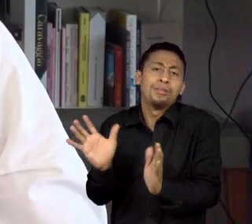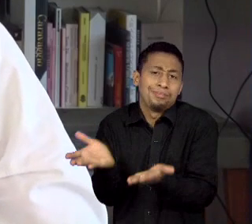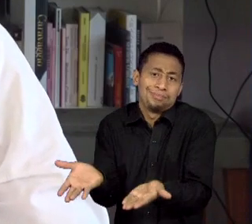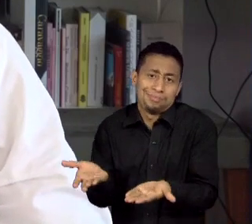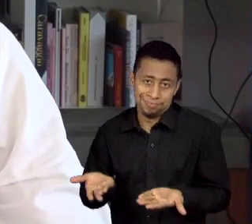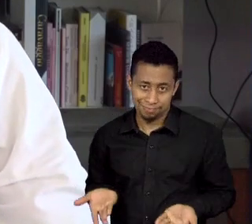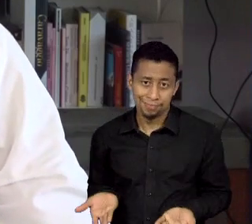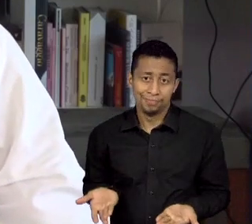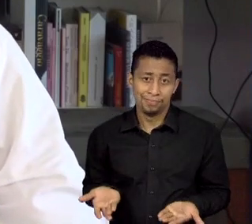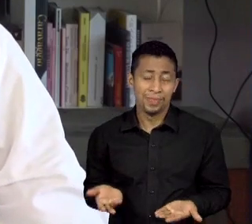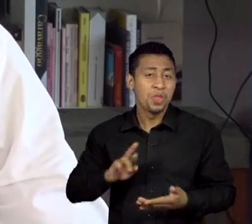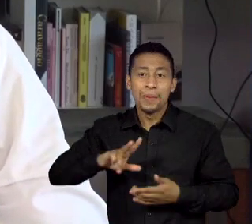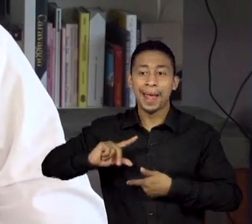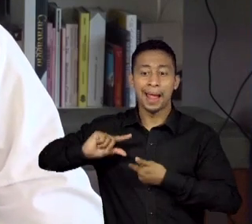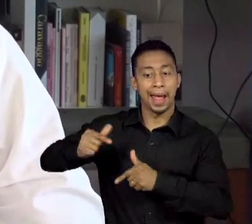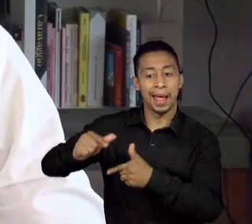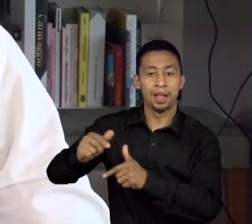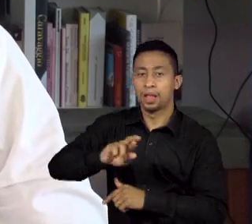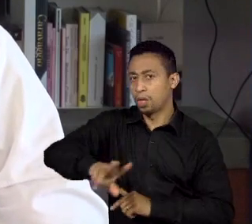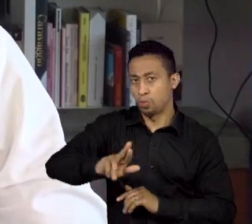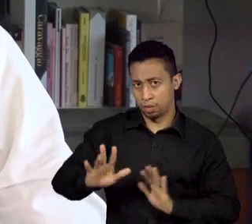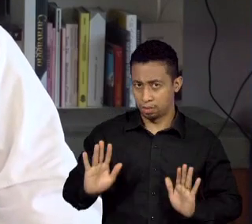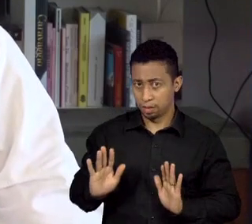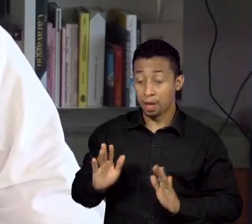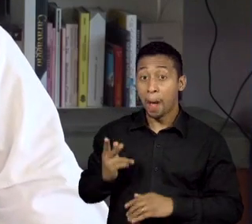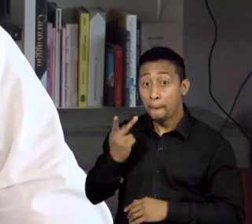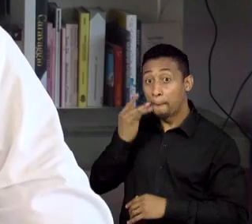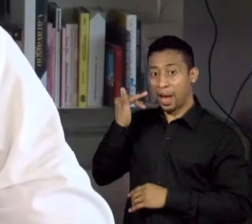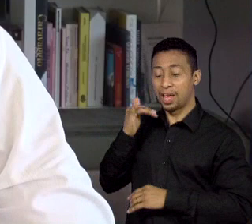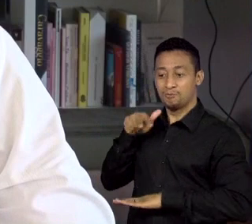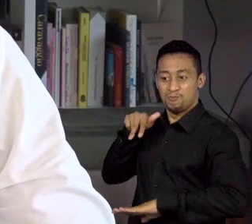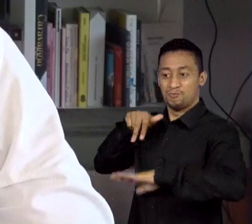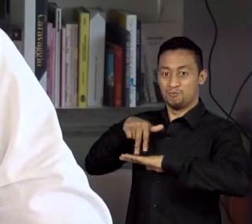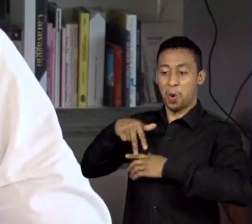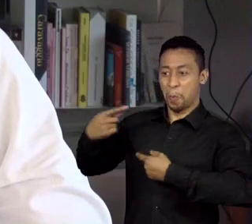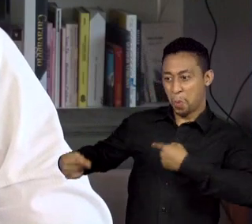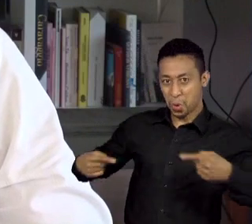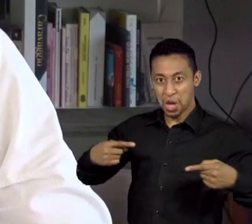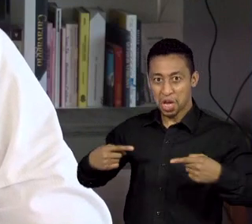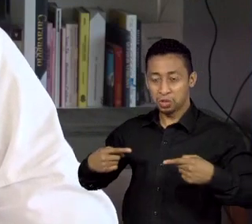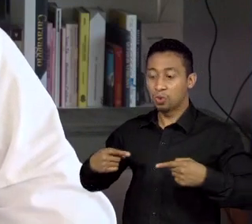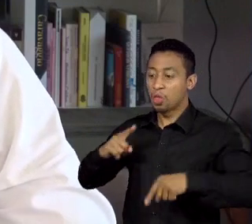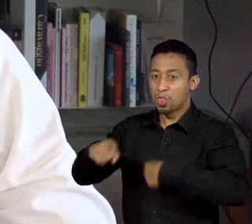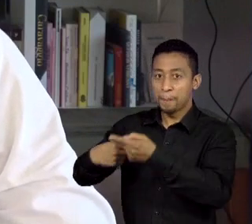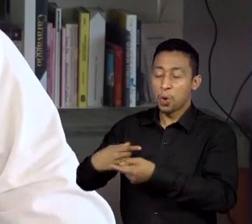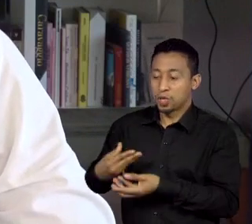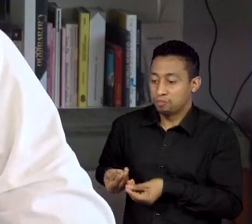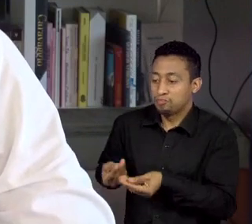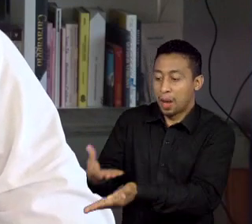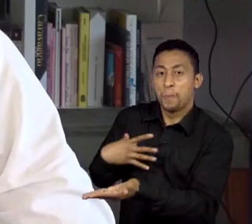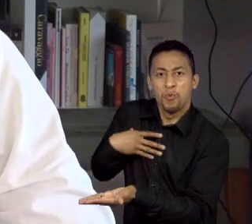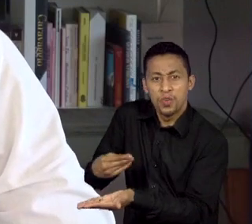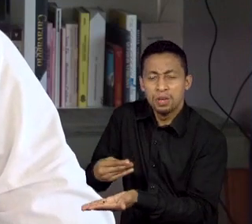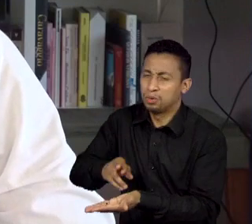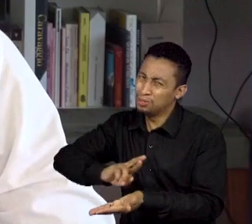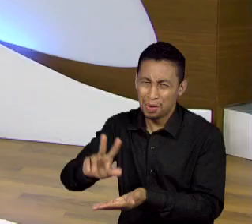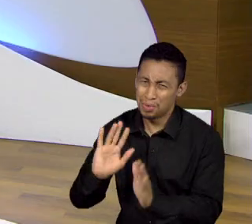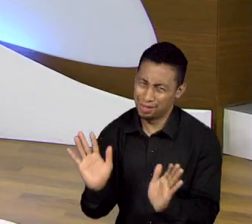que política não se passa de pai para filho, nem de... Né? Eu acho que havia uma vocação genuína de Eduardo